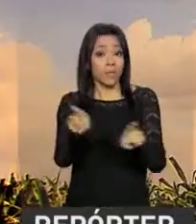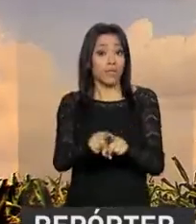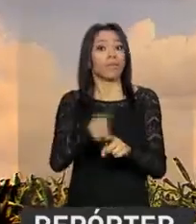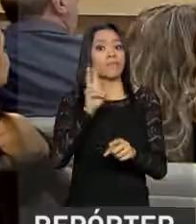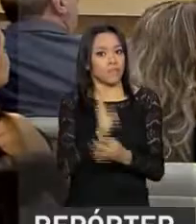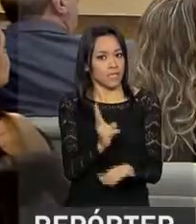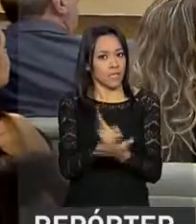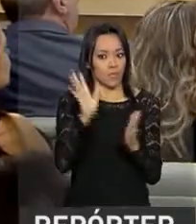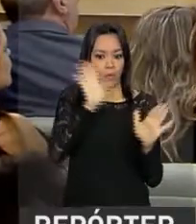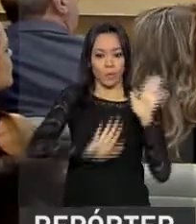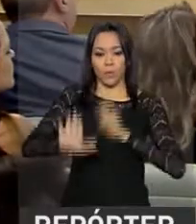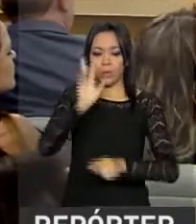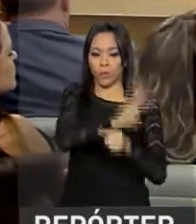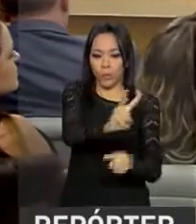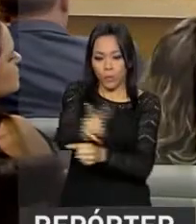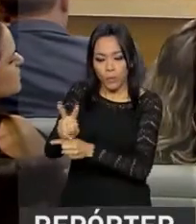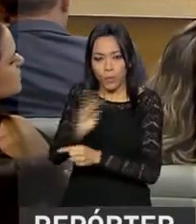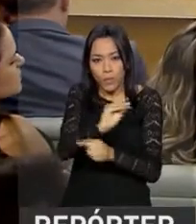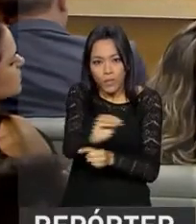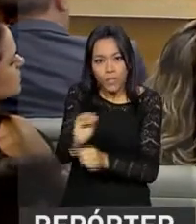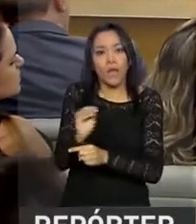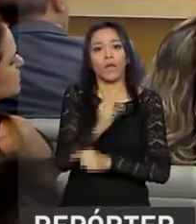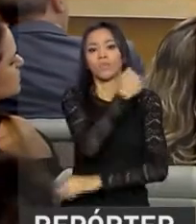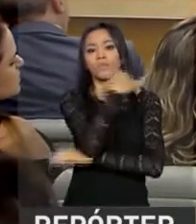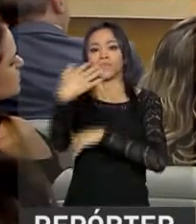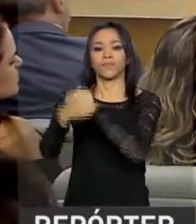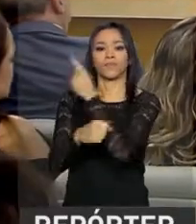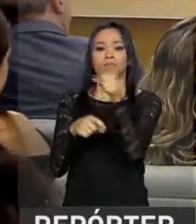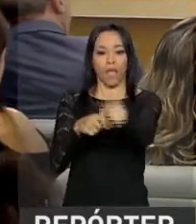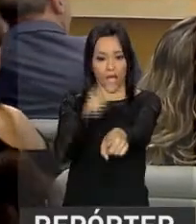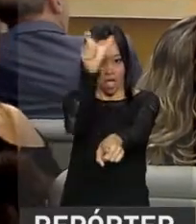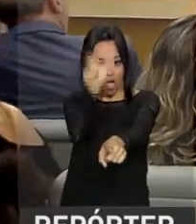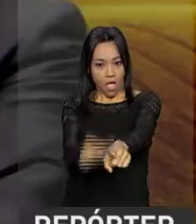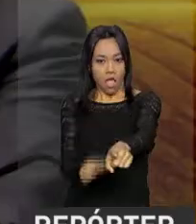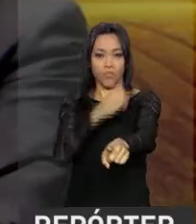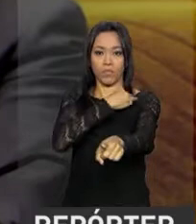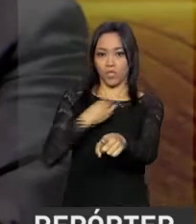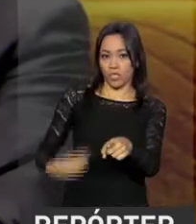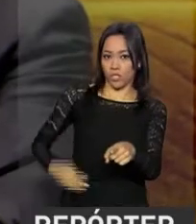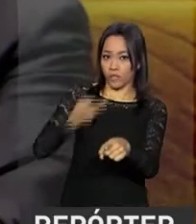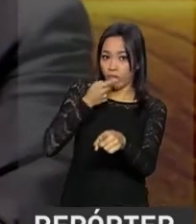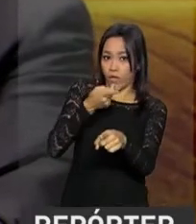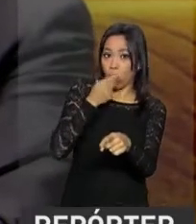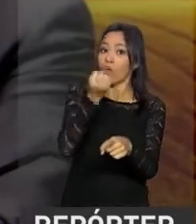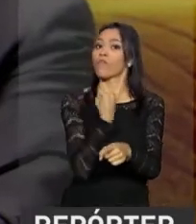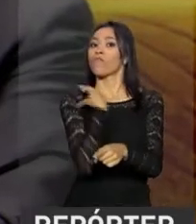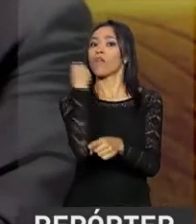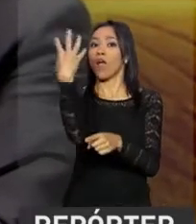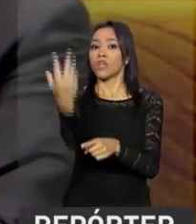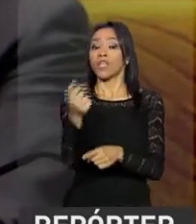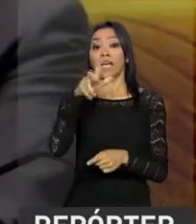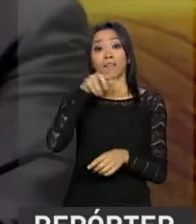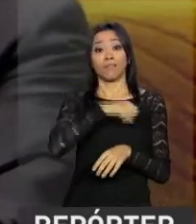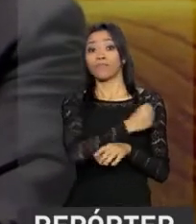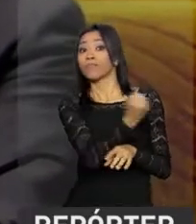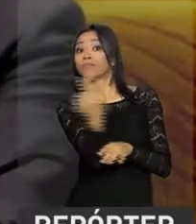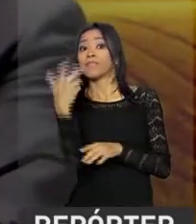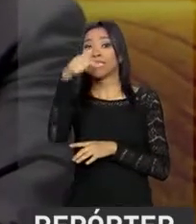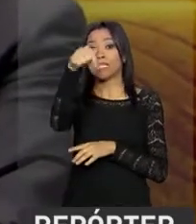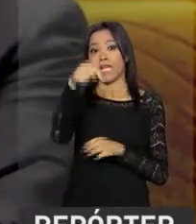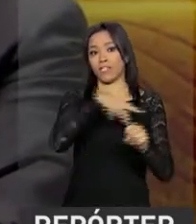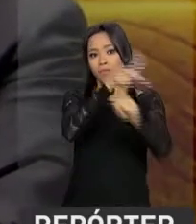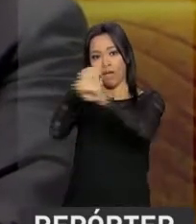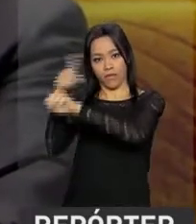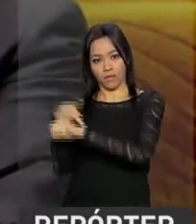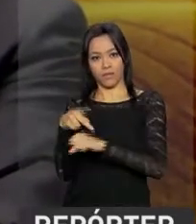ambiente essas foram as mensagens transmitidas pelo ministro blairo maggi em viagem a sete países asiáticos